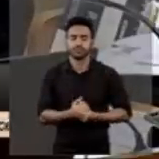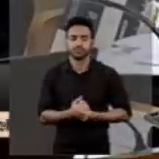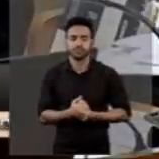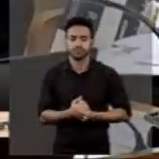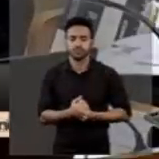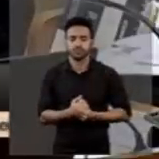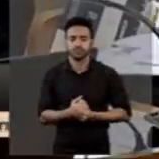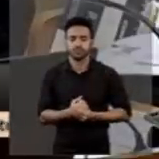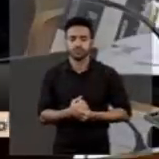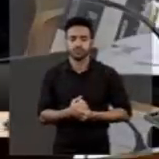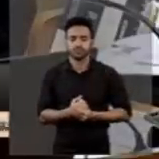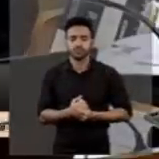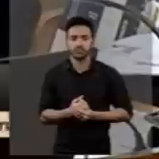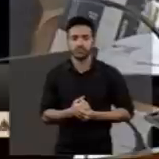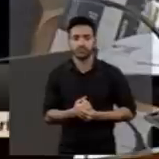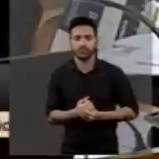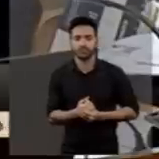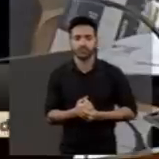Em outras palavras,